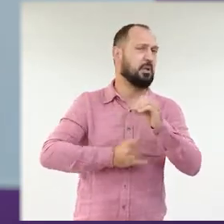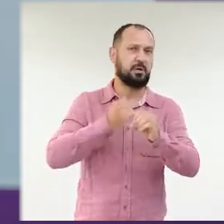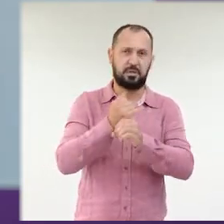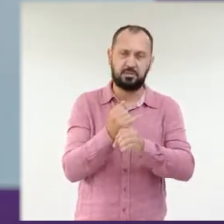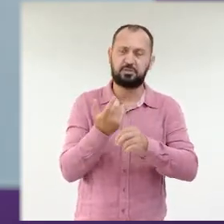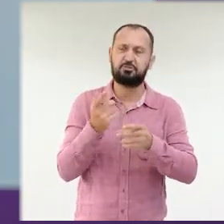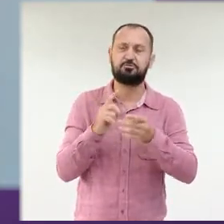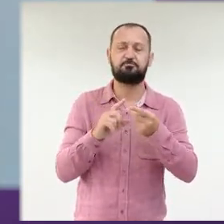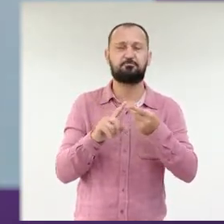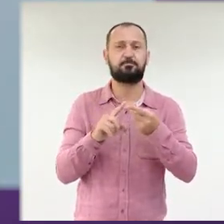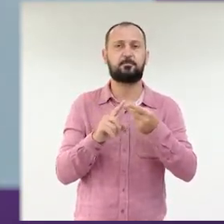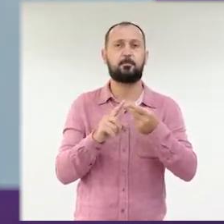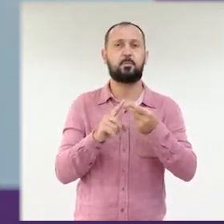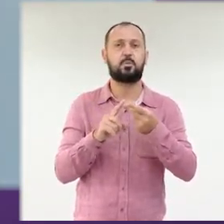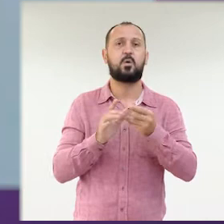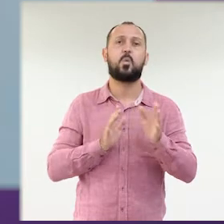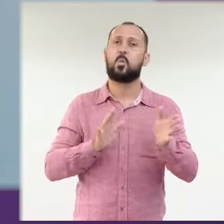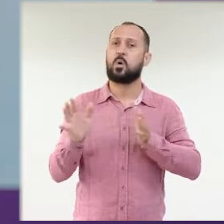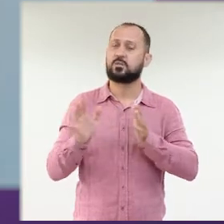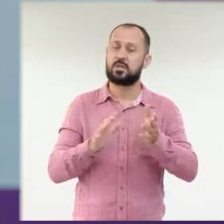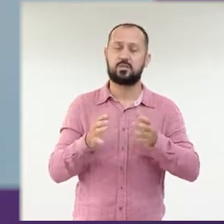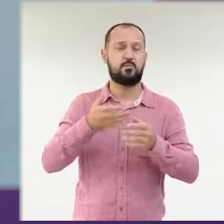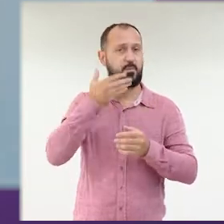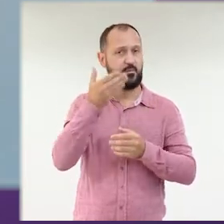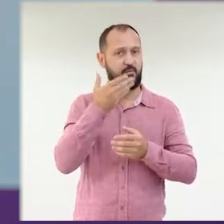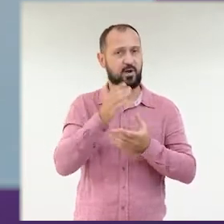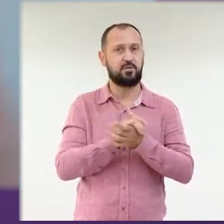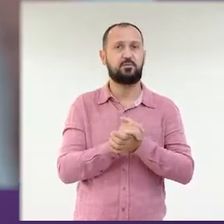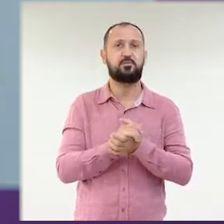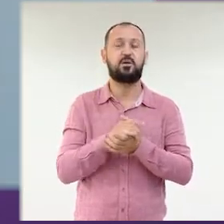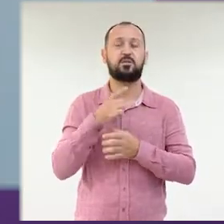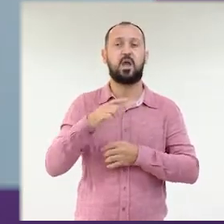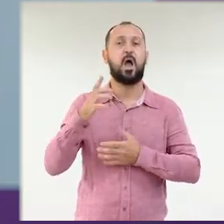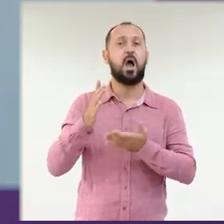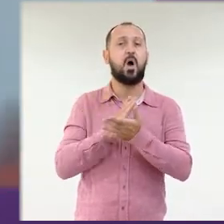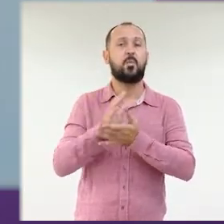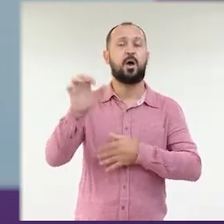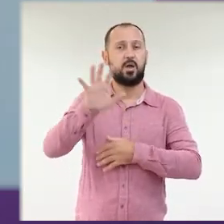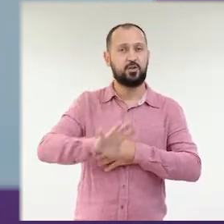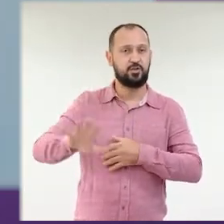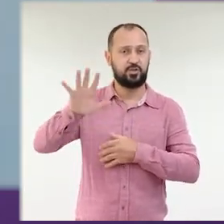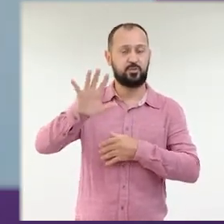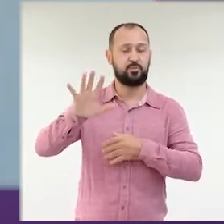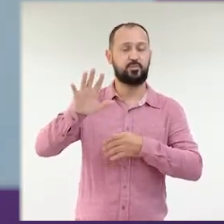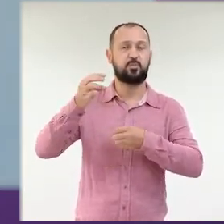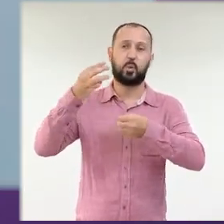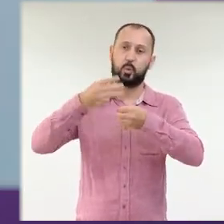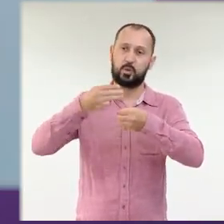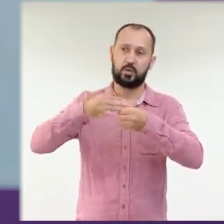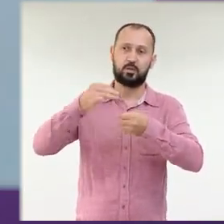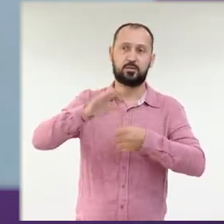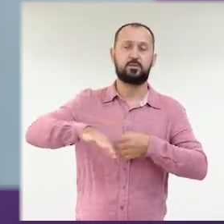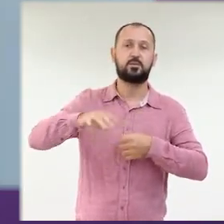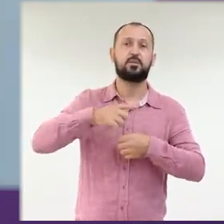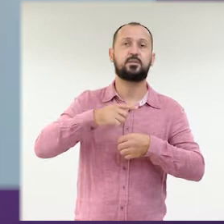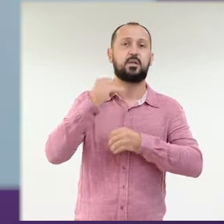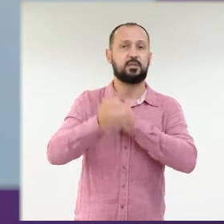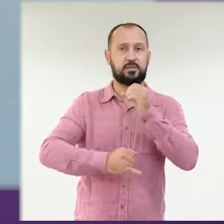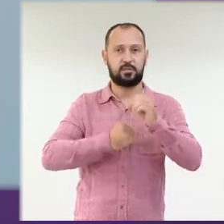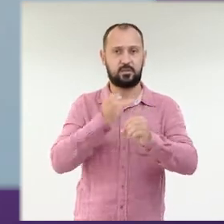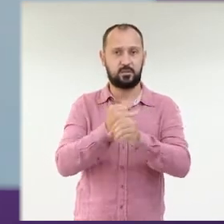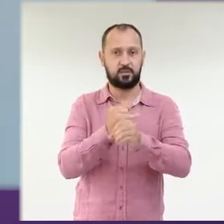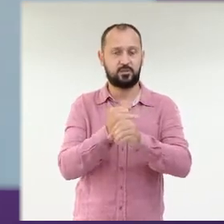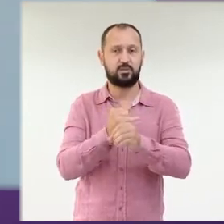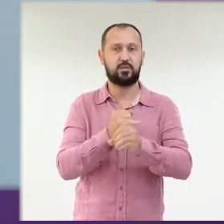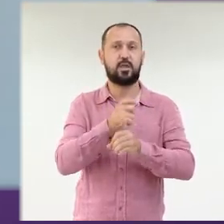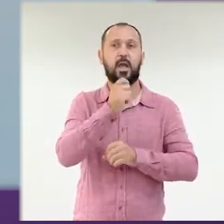da internet, né? Um acesso melhor à internet. Tem regiões no interior que a gente está sabendo, a questão da